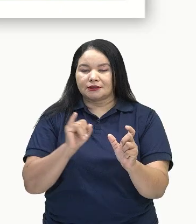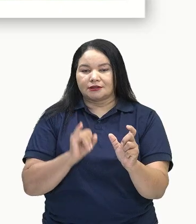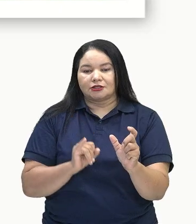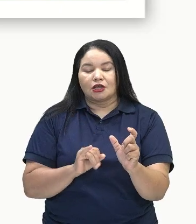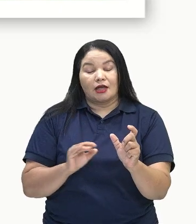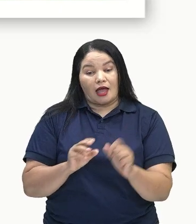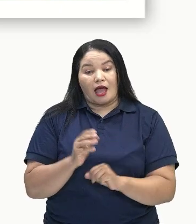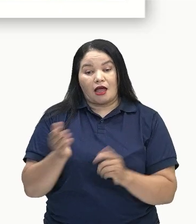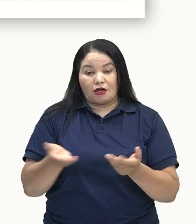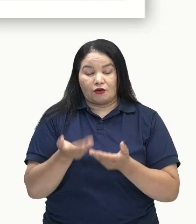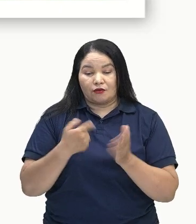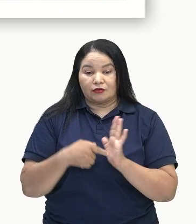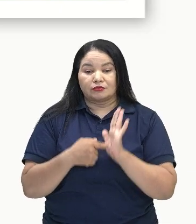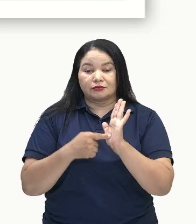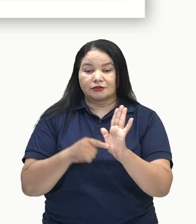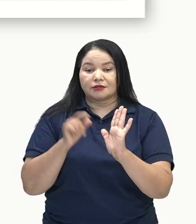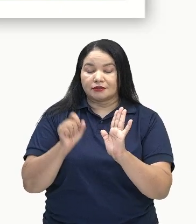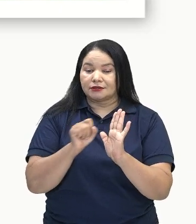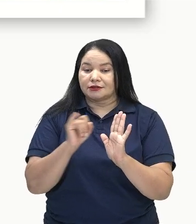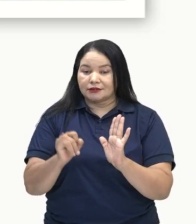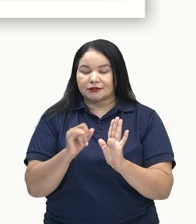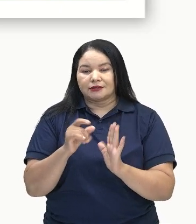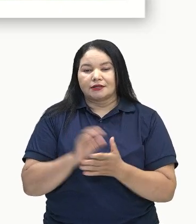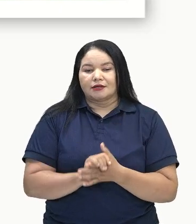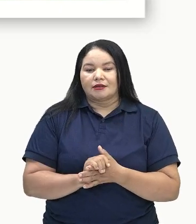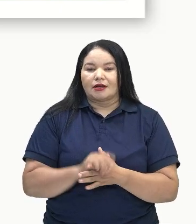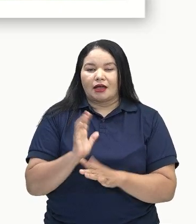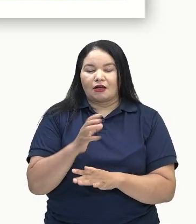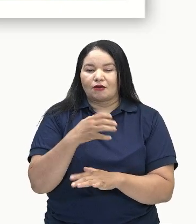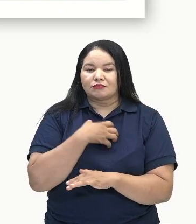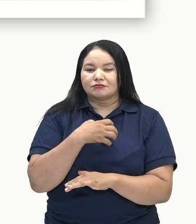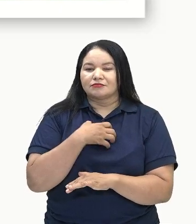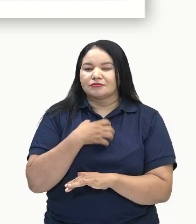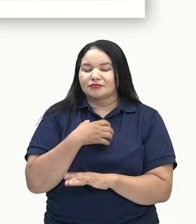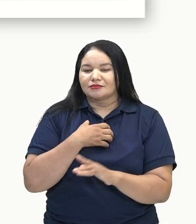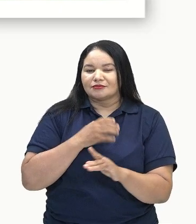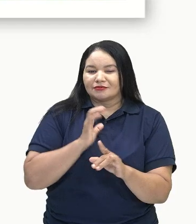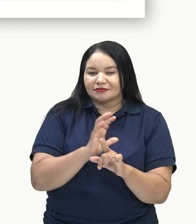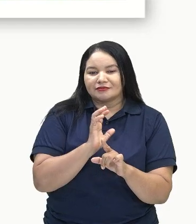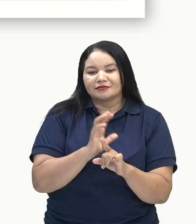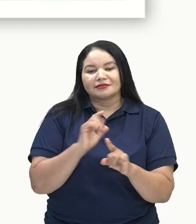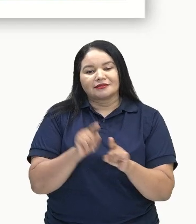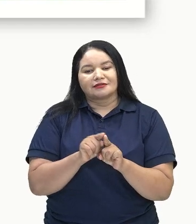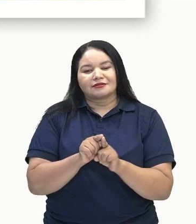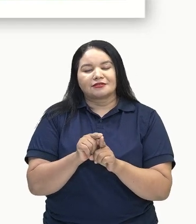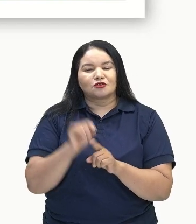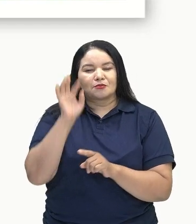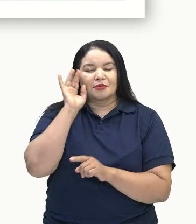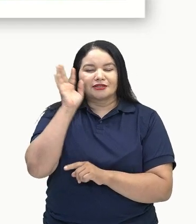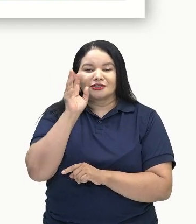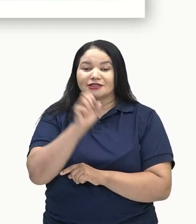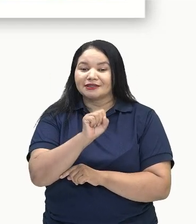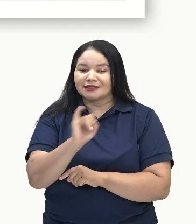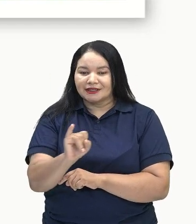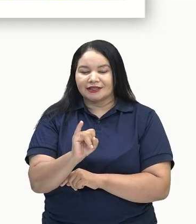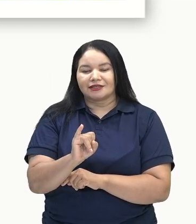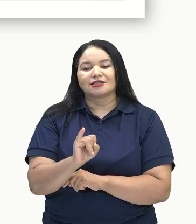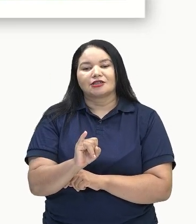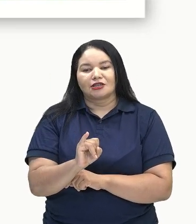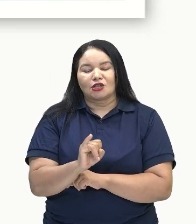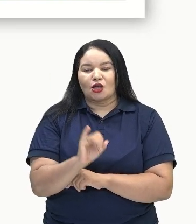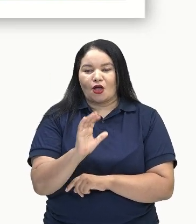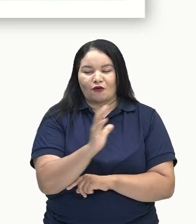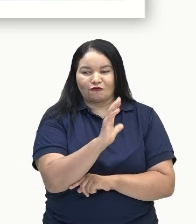eu já estou ali partindo para um apelo mais emocional, né? Imagine if, imagine se a